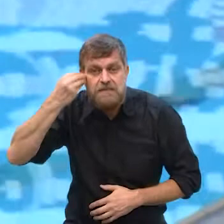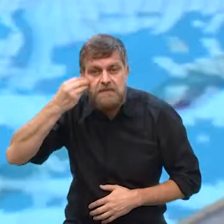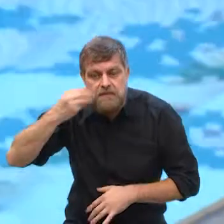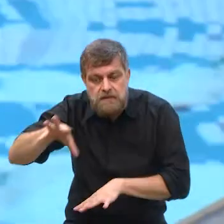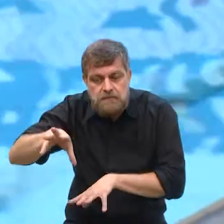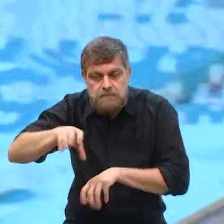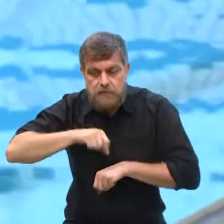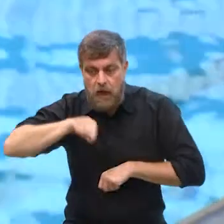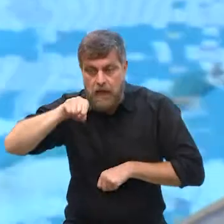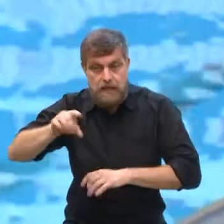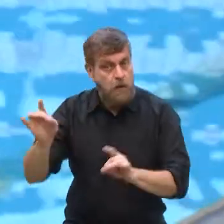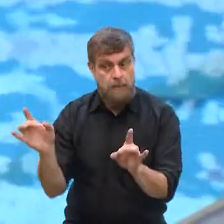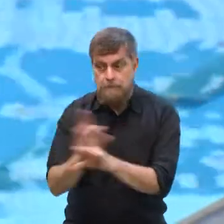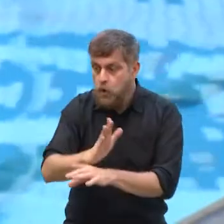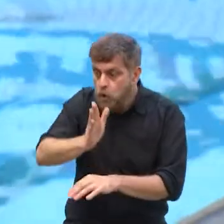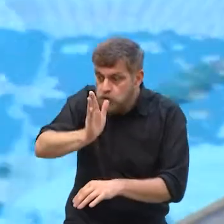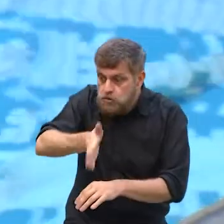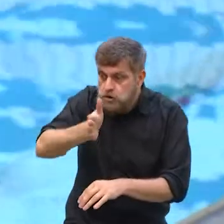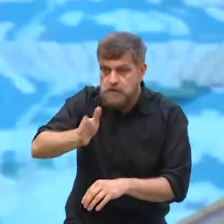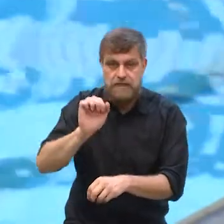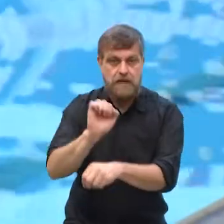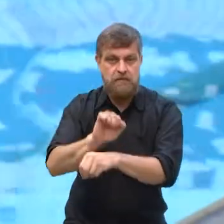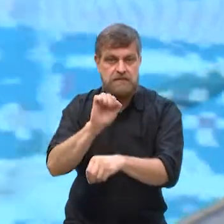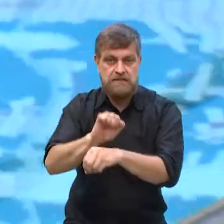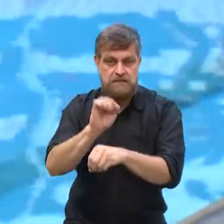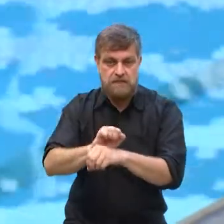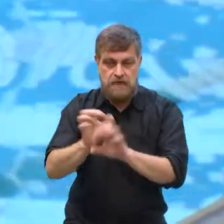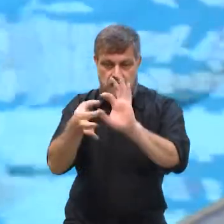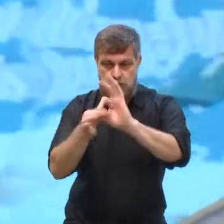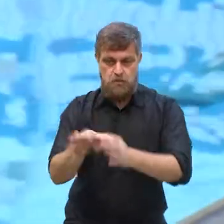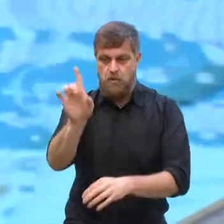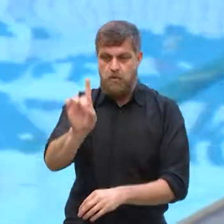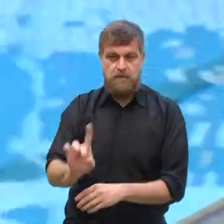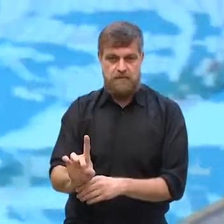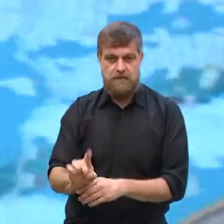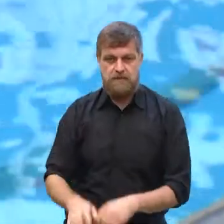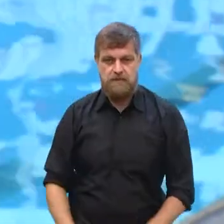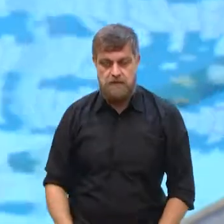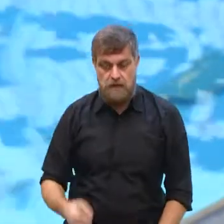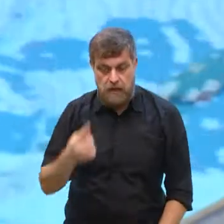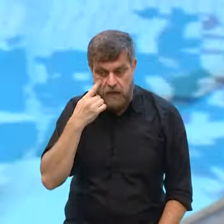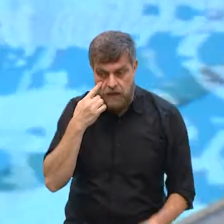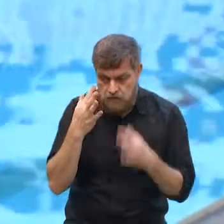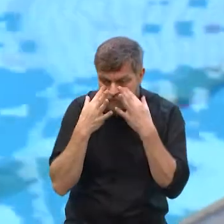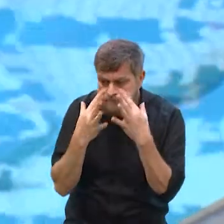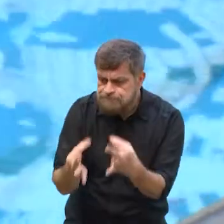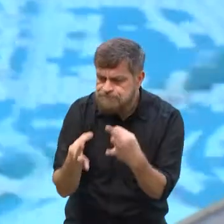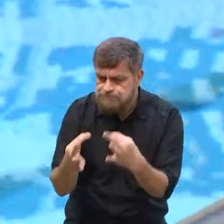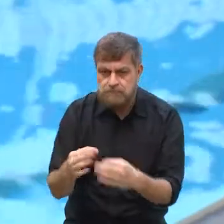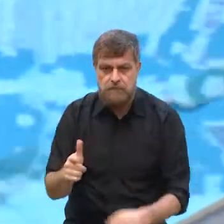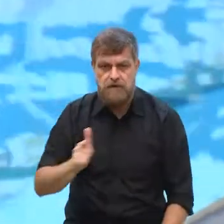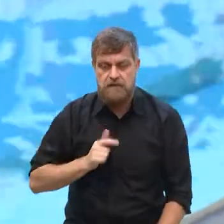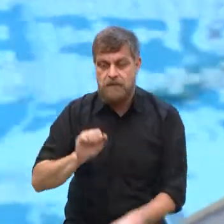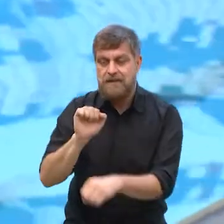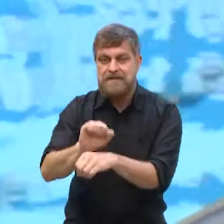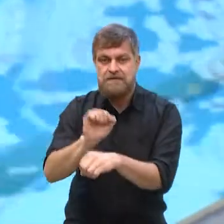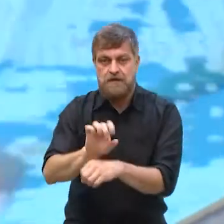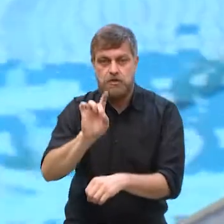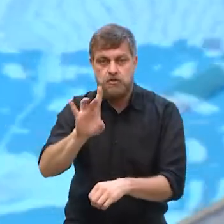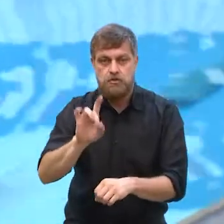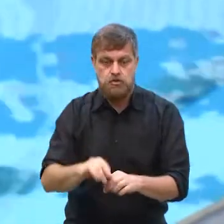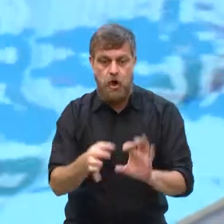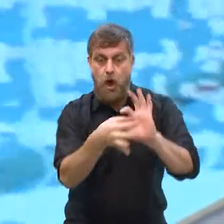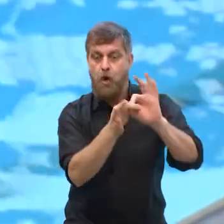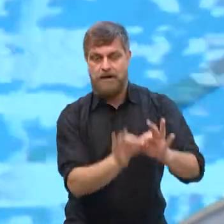que eles estão prontos. Eles já estão prontos, já estão esperando os Jogos. E o que mais me chamou a atenção é que eles não estão esperando apenas os